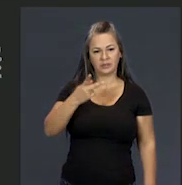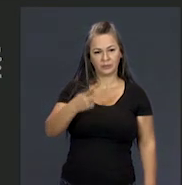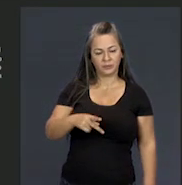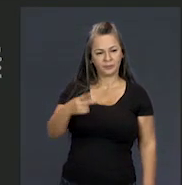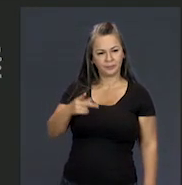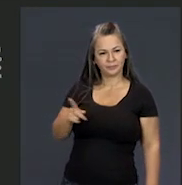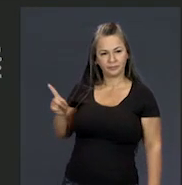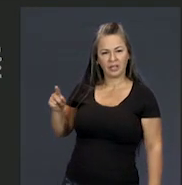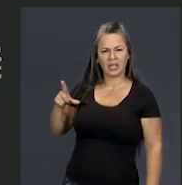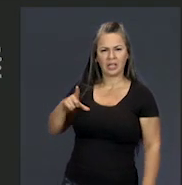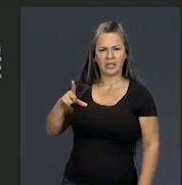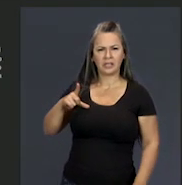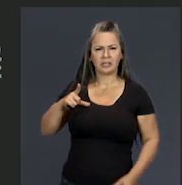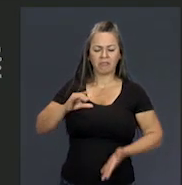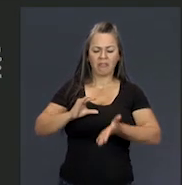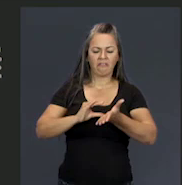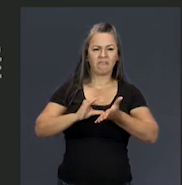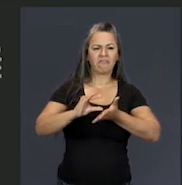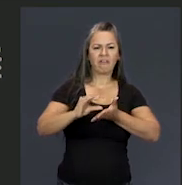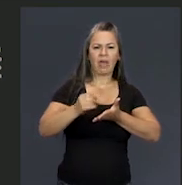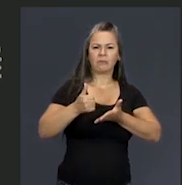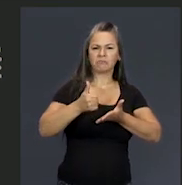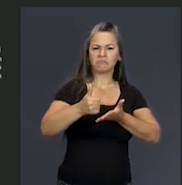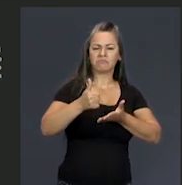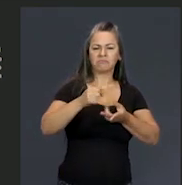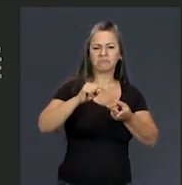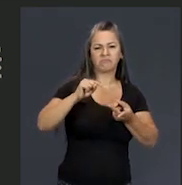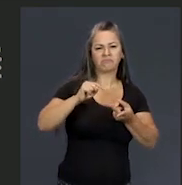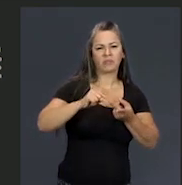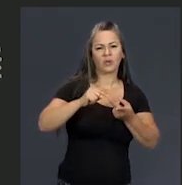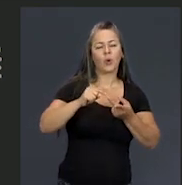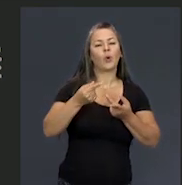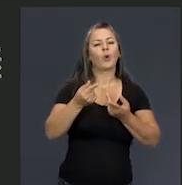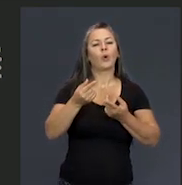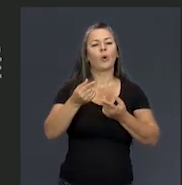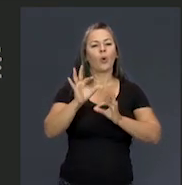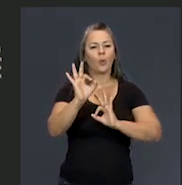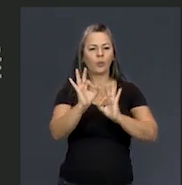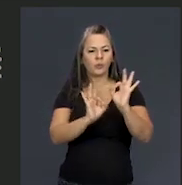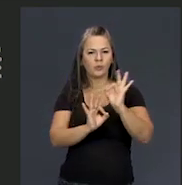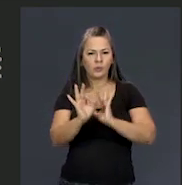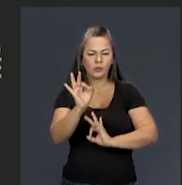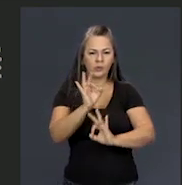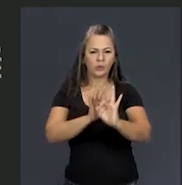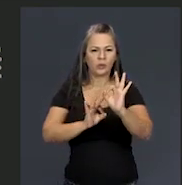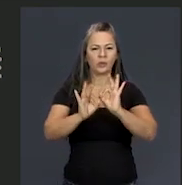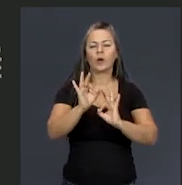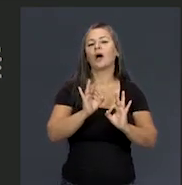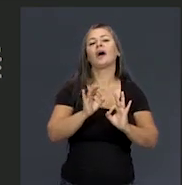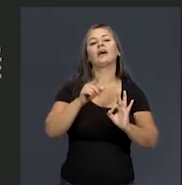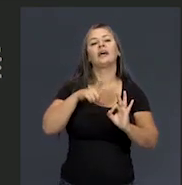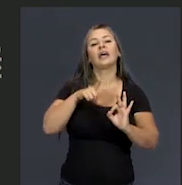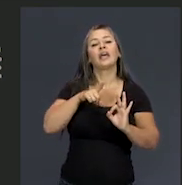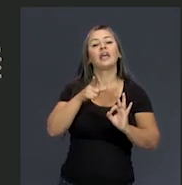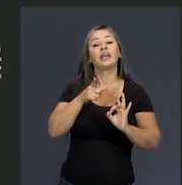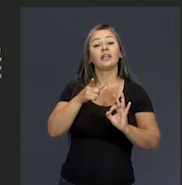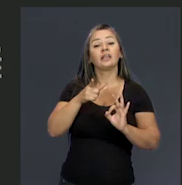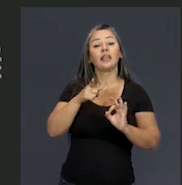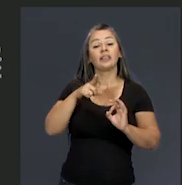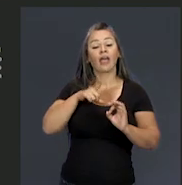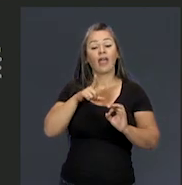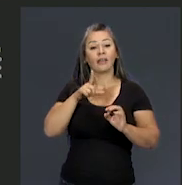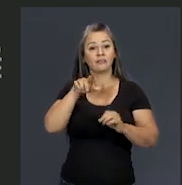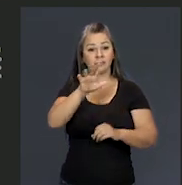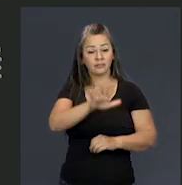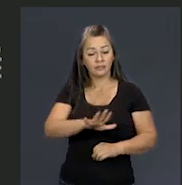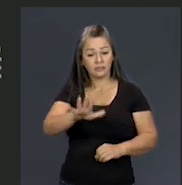concentração de investimentos, riquezas, infraestrutura do Brasil. Por quê? Porque aí engloba os estados mais industrializados e os